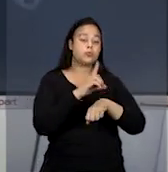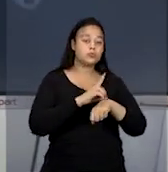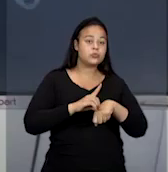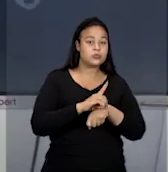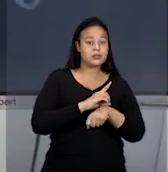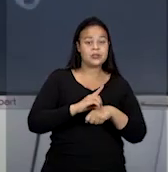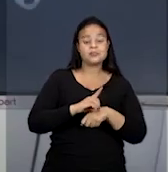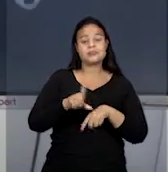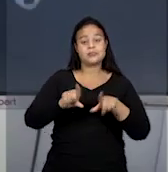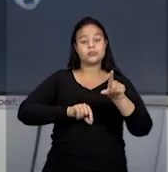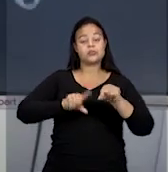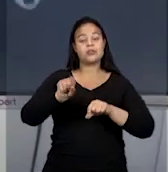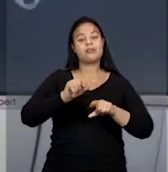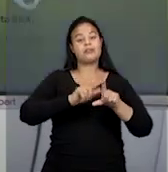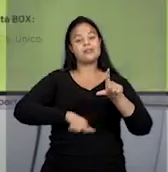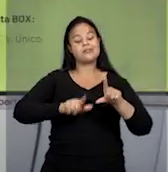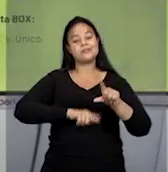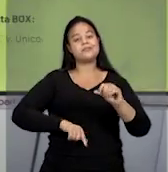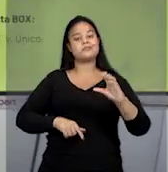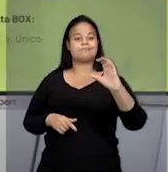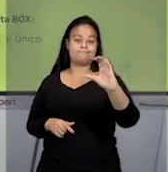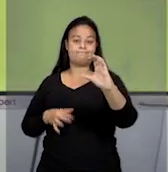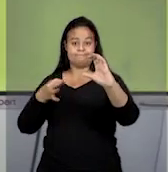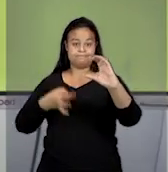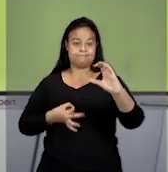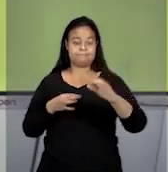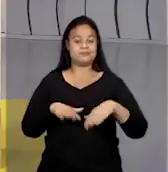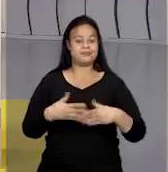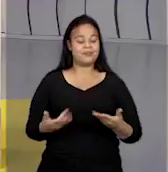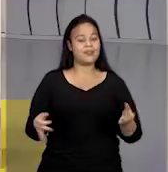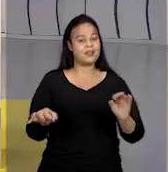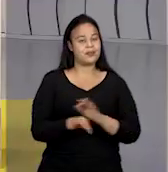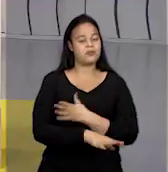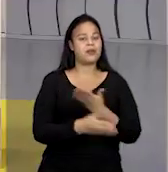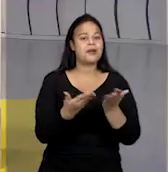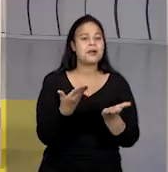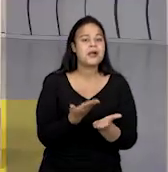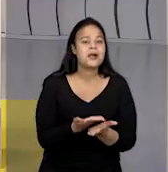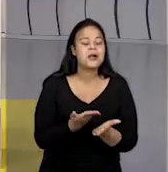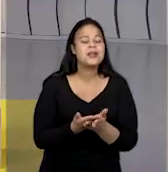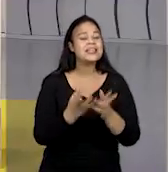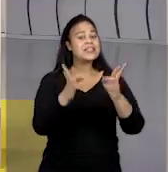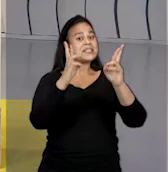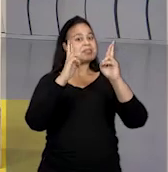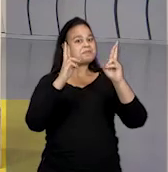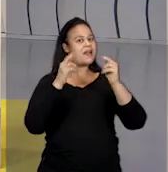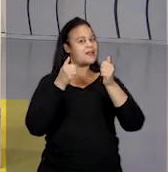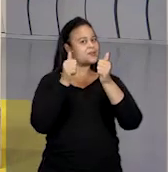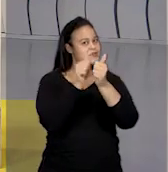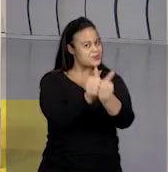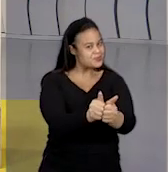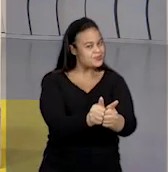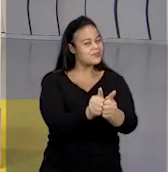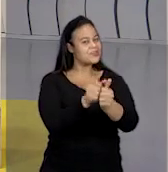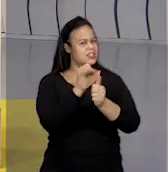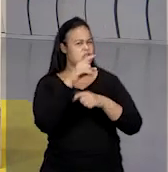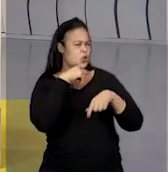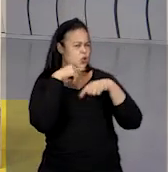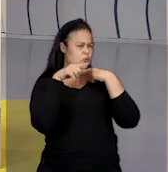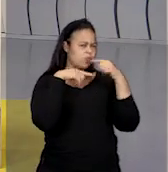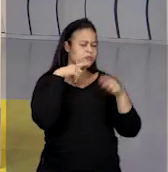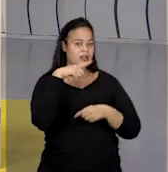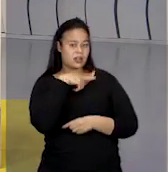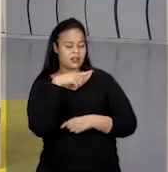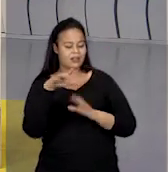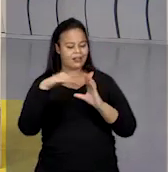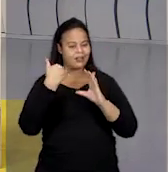Então, alternativa C. Bom, chegamos ao final da nossa aula. Espero que você tenha acompanhado. Se ficou alguma dúvida, mande